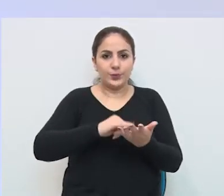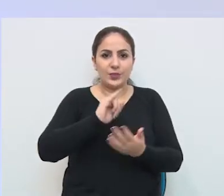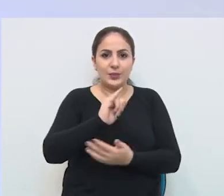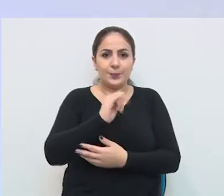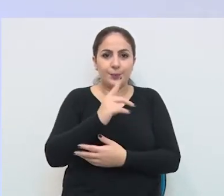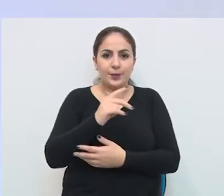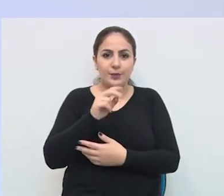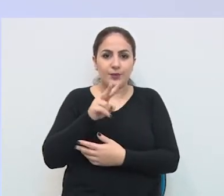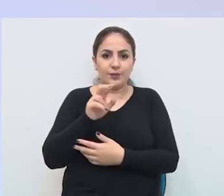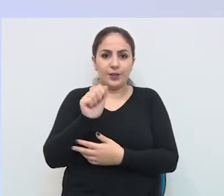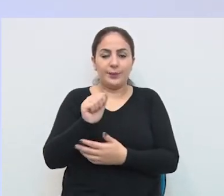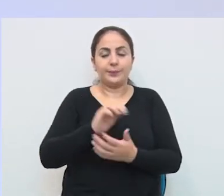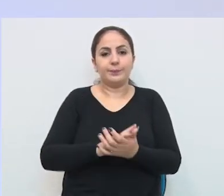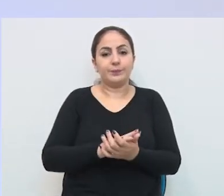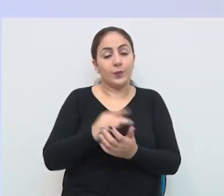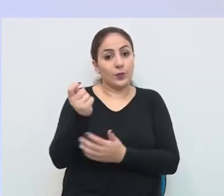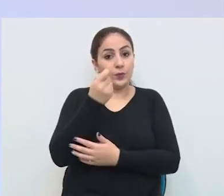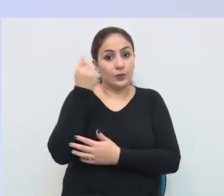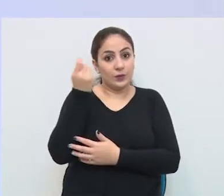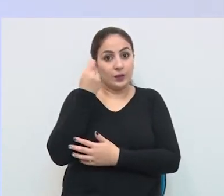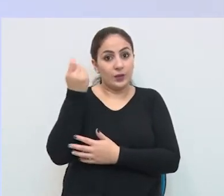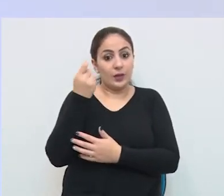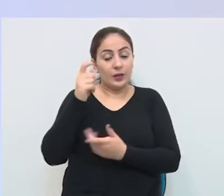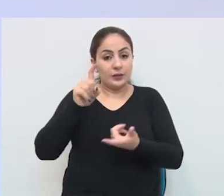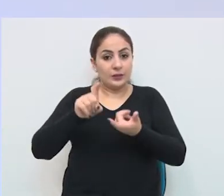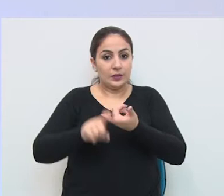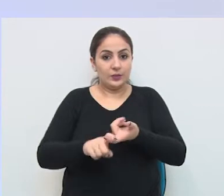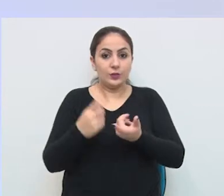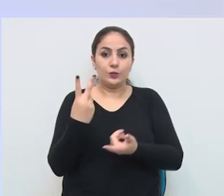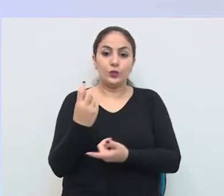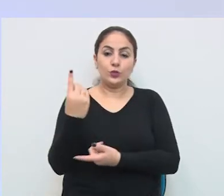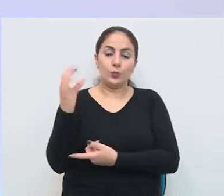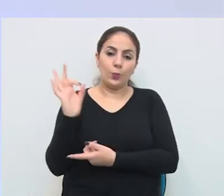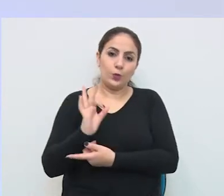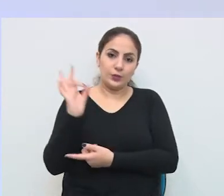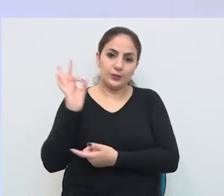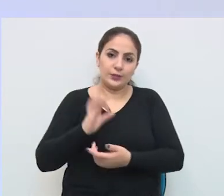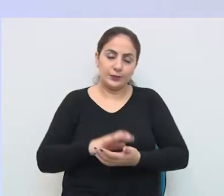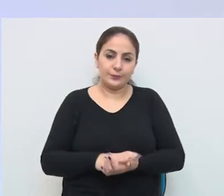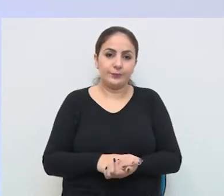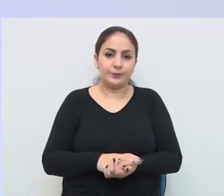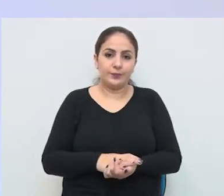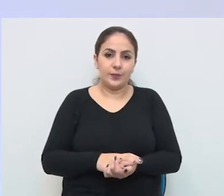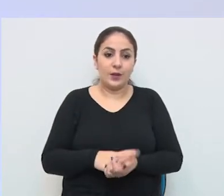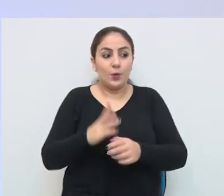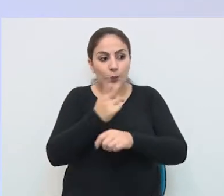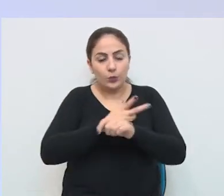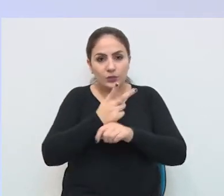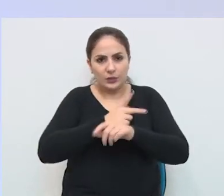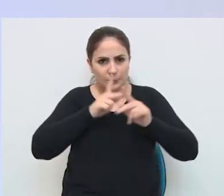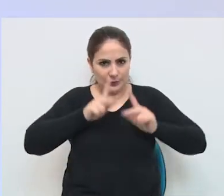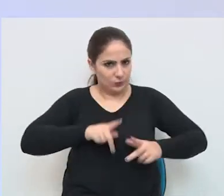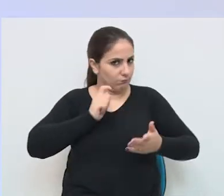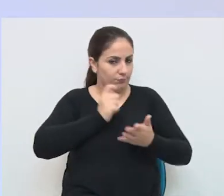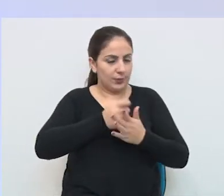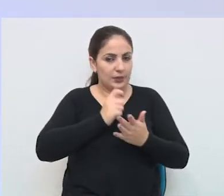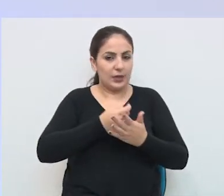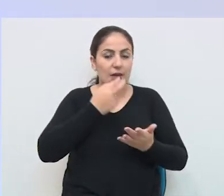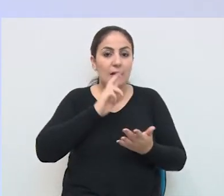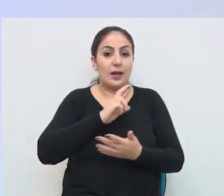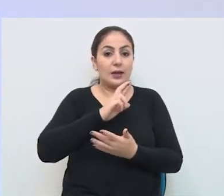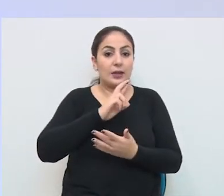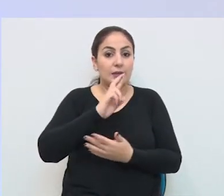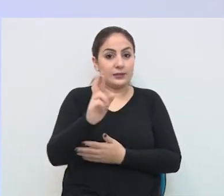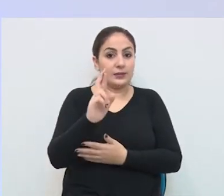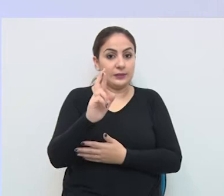o IPVA. No Rio Grande do Sul, o número de devedores alcançou 21%. Em busca dos inadimplentes, a Receita